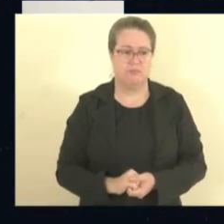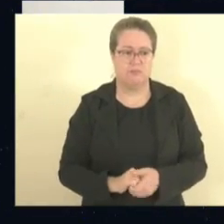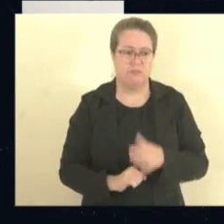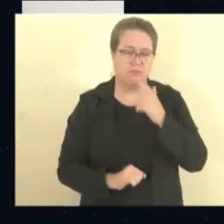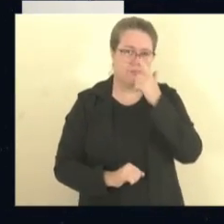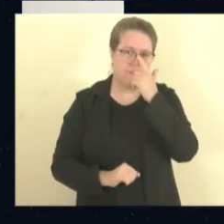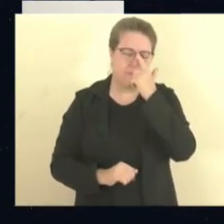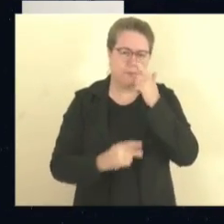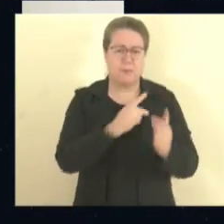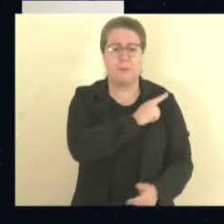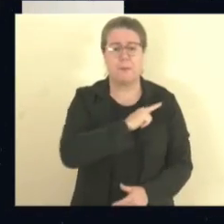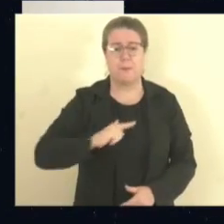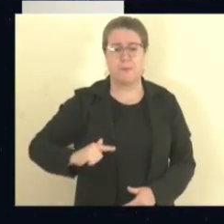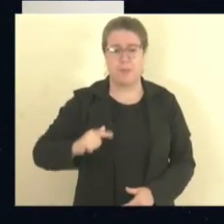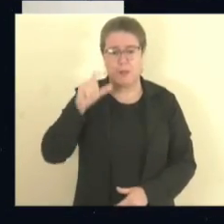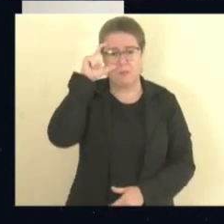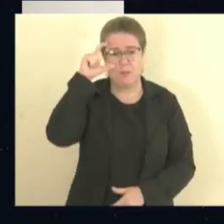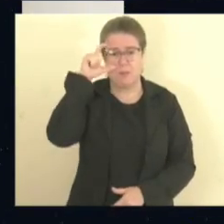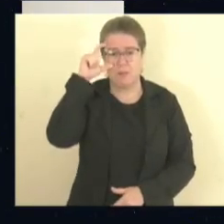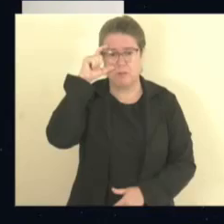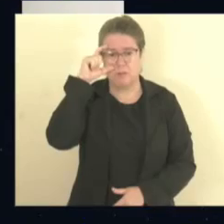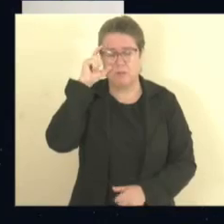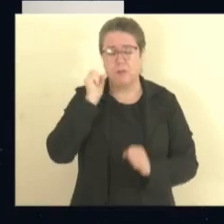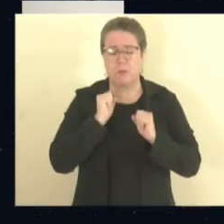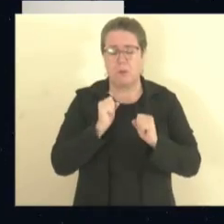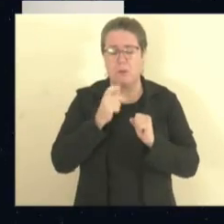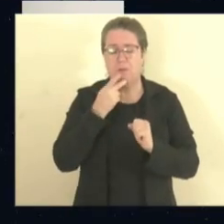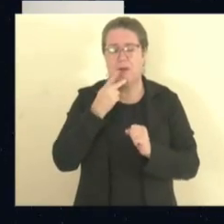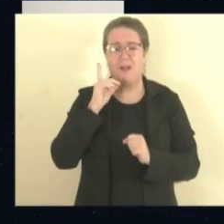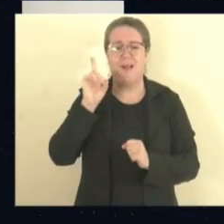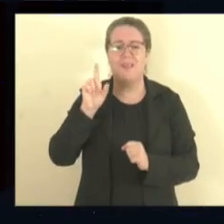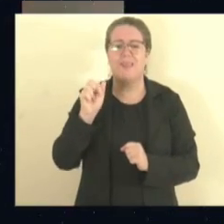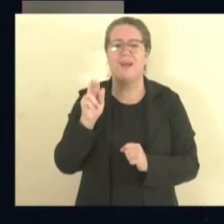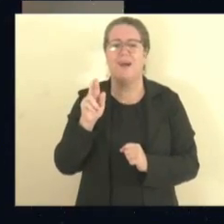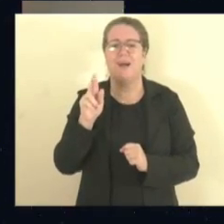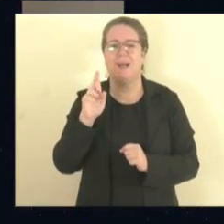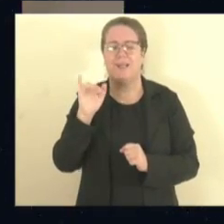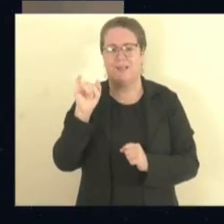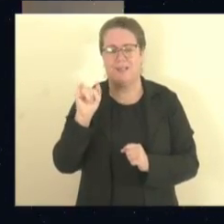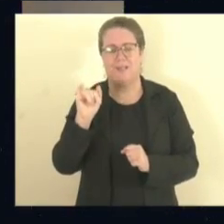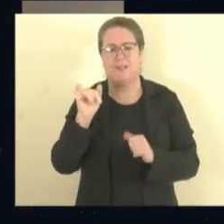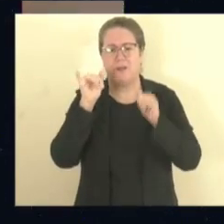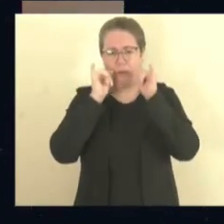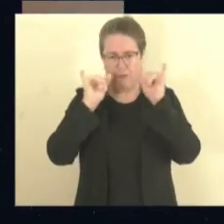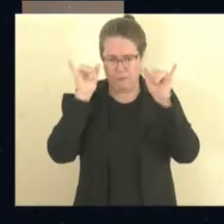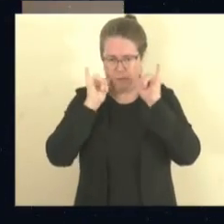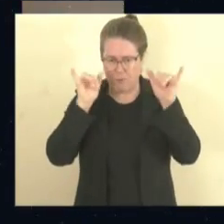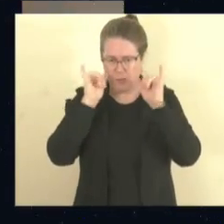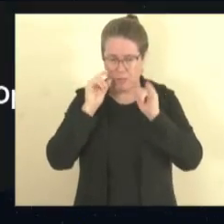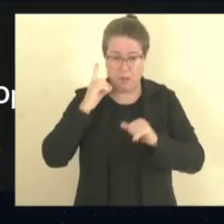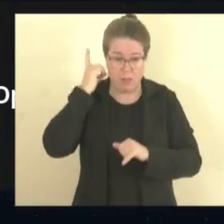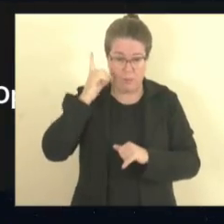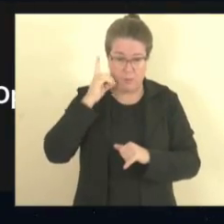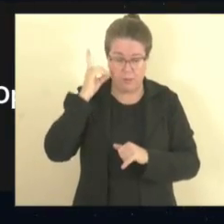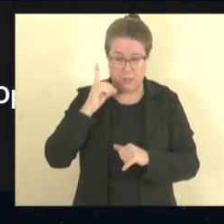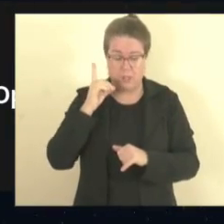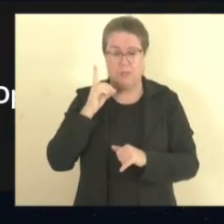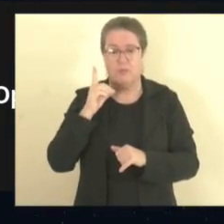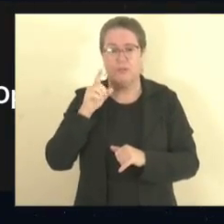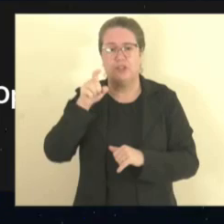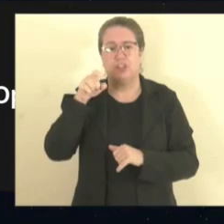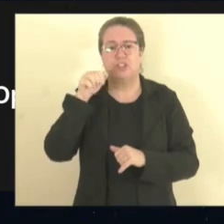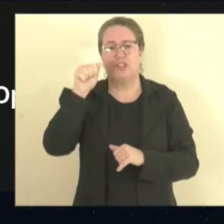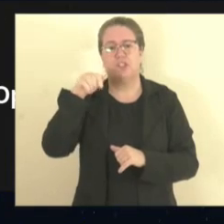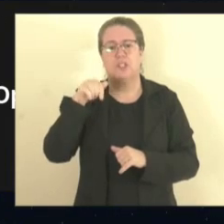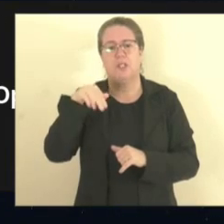Presidente Mazinho. Pode falar, deputado Dari. É só para informar para o deputado Alcântara e para o deputado Chambinho, parece que foi